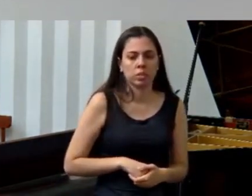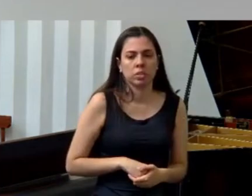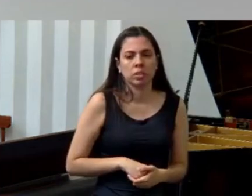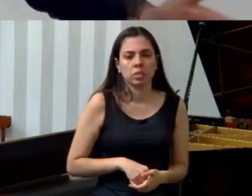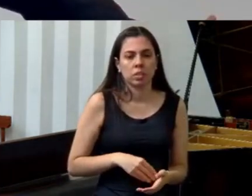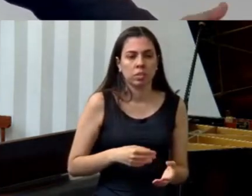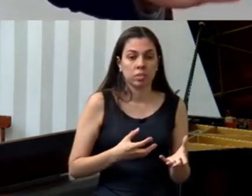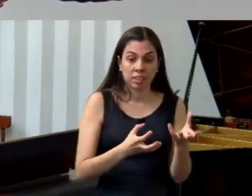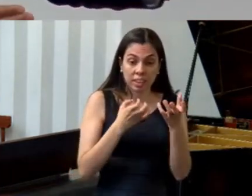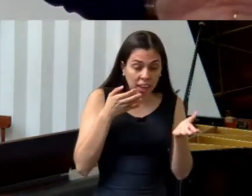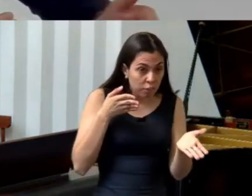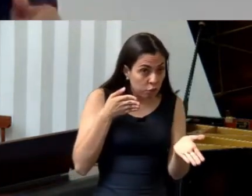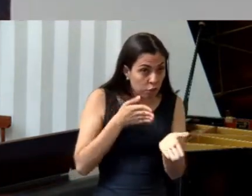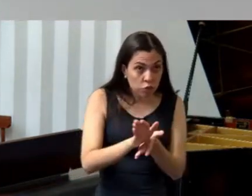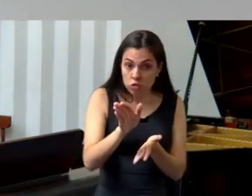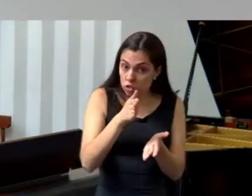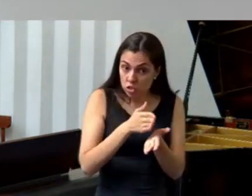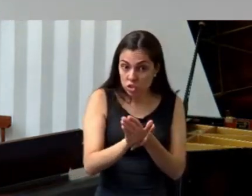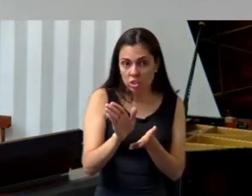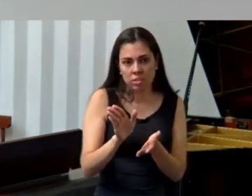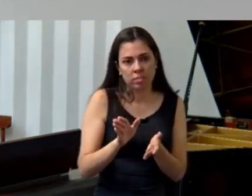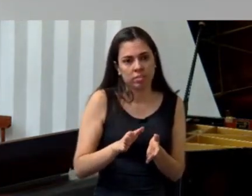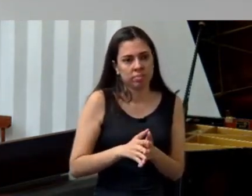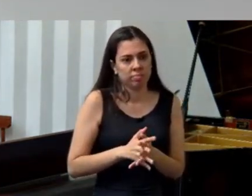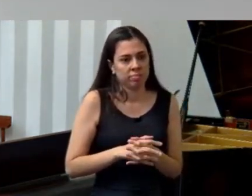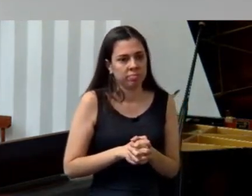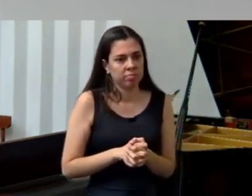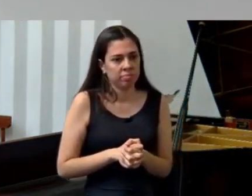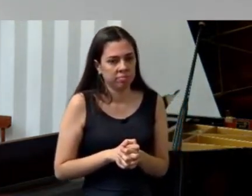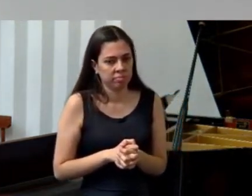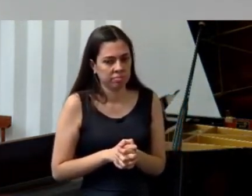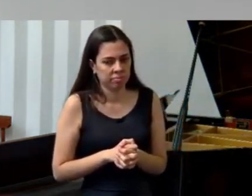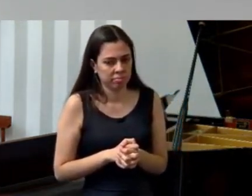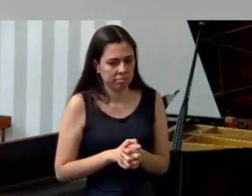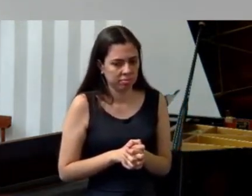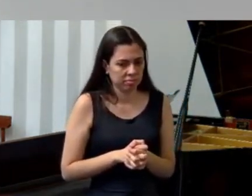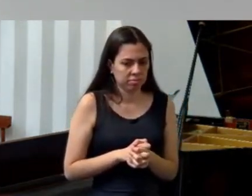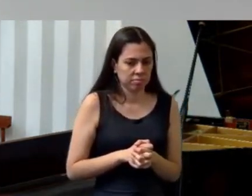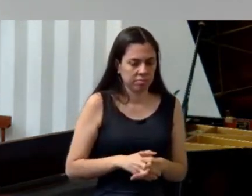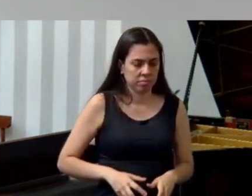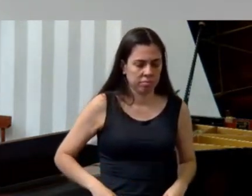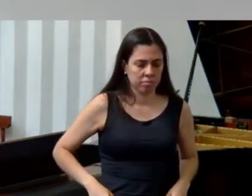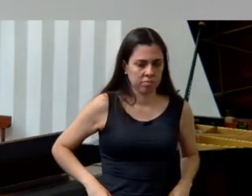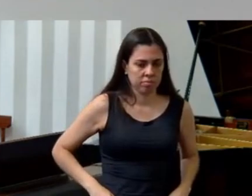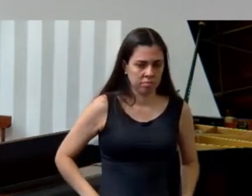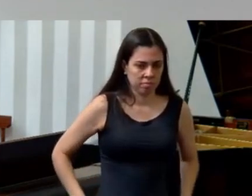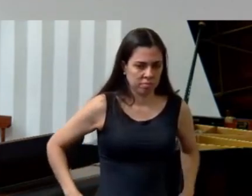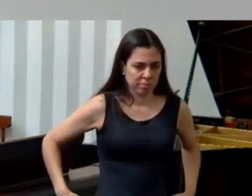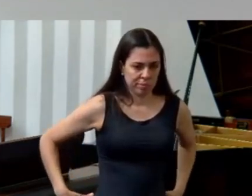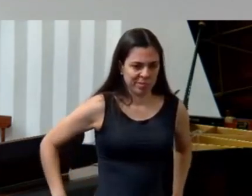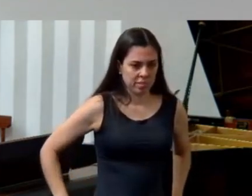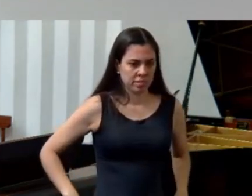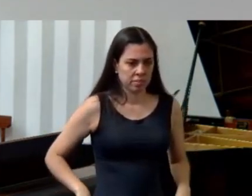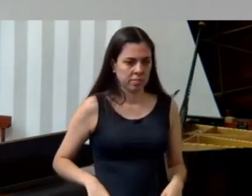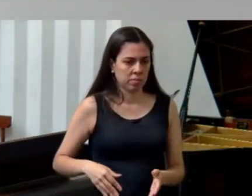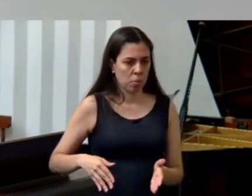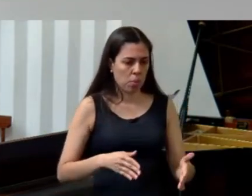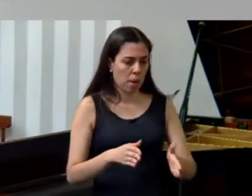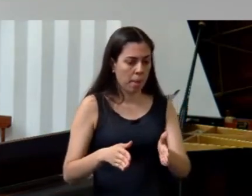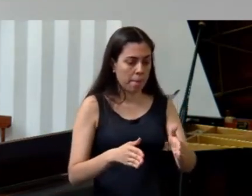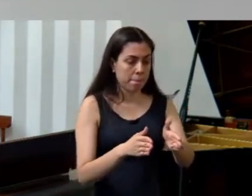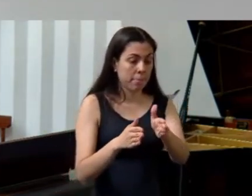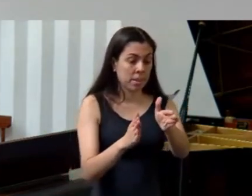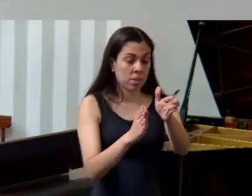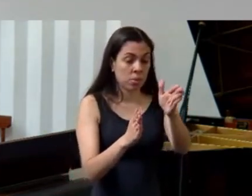fugir do caminho de Deus para a nossa vida? Quantas vezes nós fabricamos próprios caminhos, um percurso que não é o de